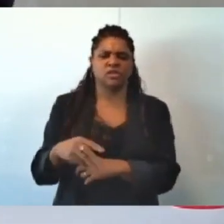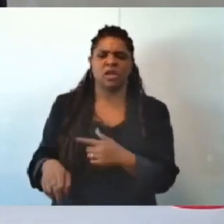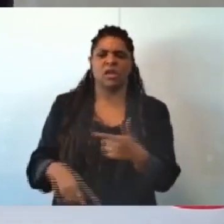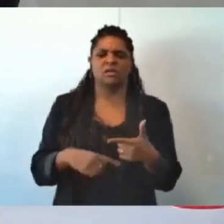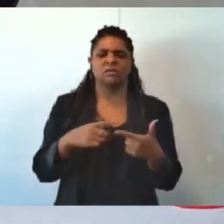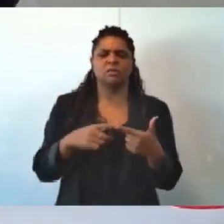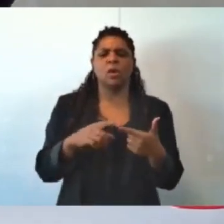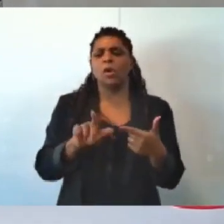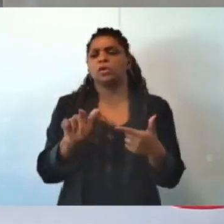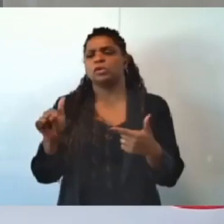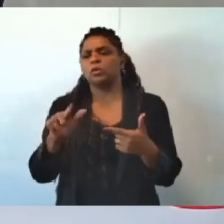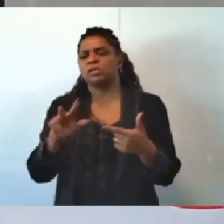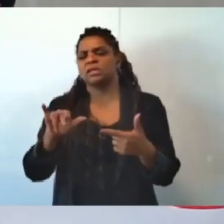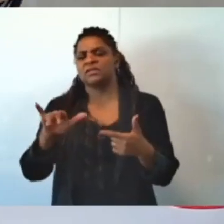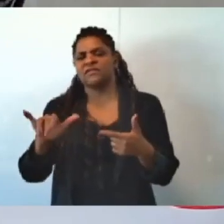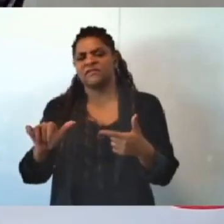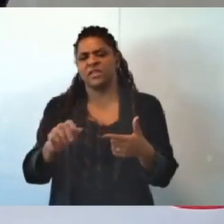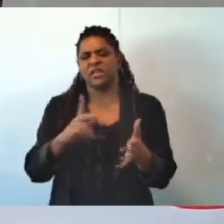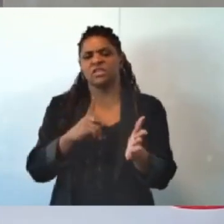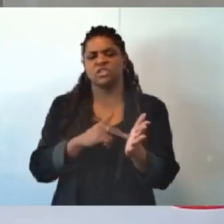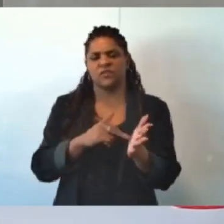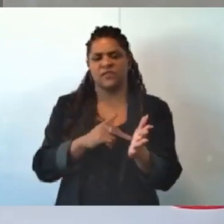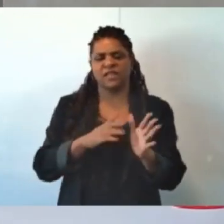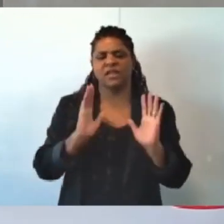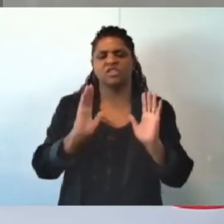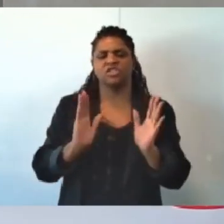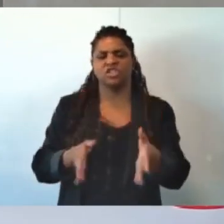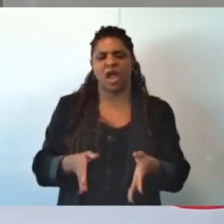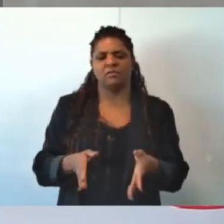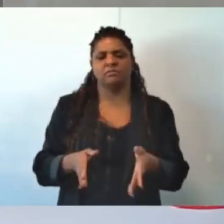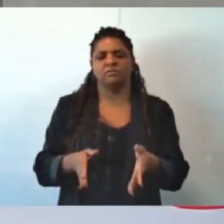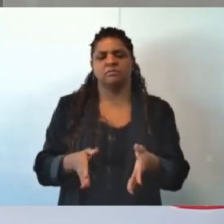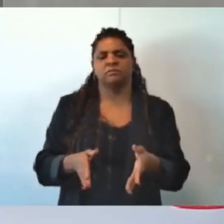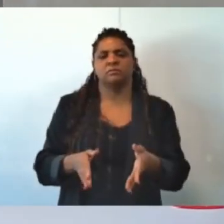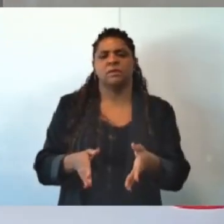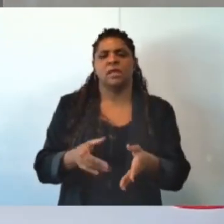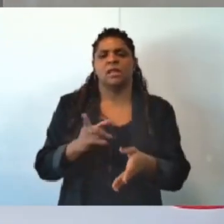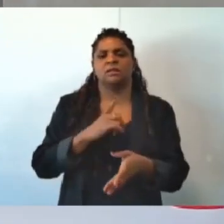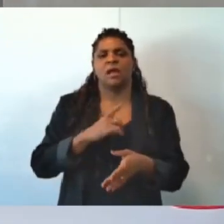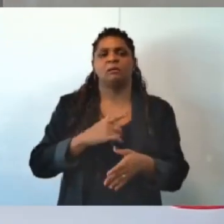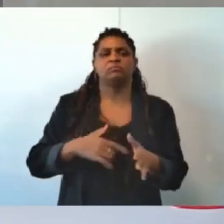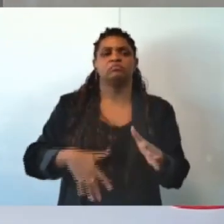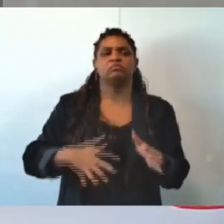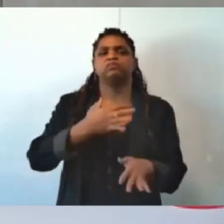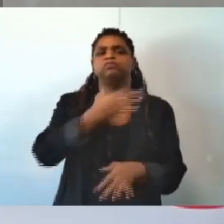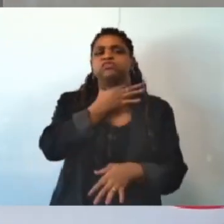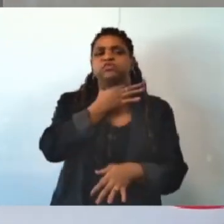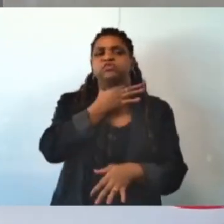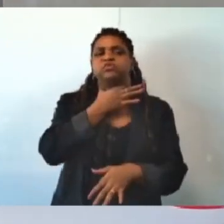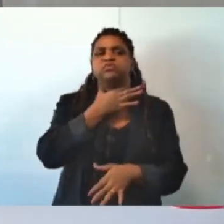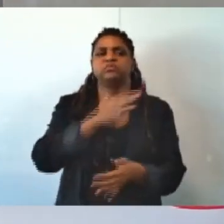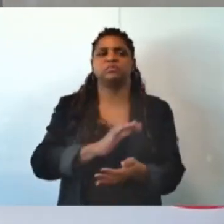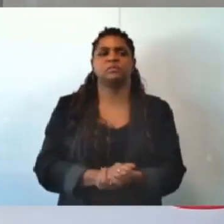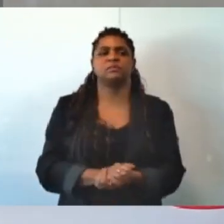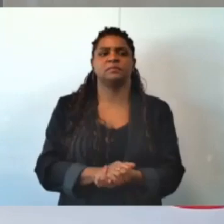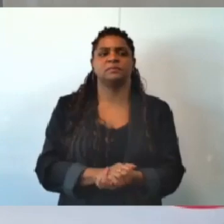que realmente também já estão, né, super afogadas já. Então, eu acho que a gente pode tentar construir com a